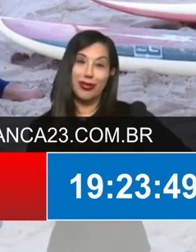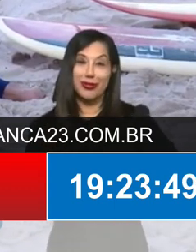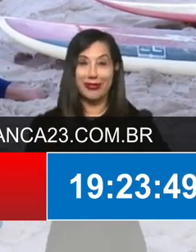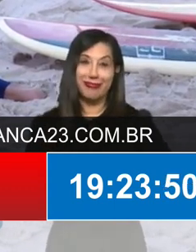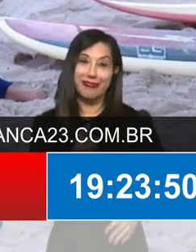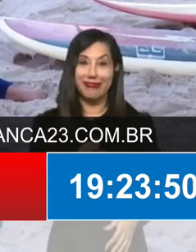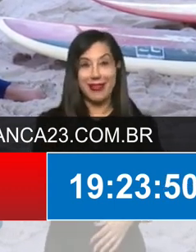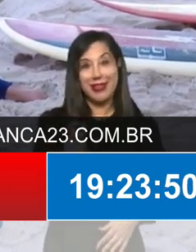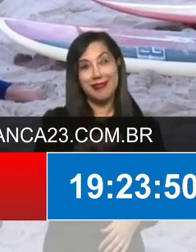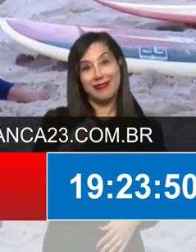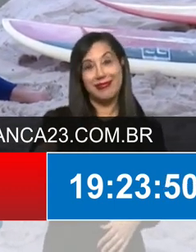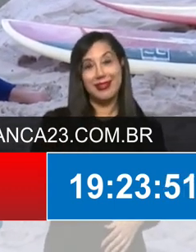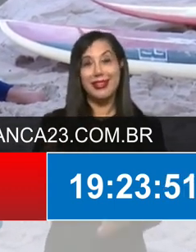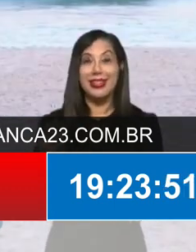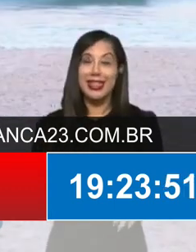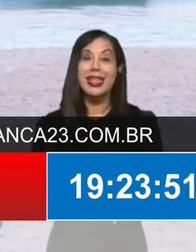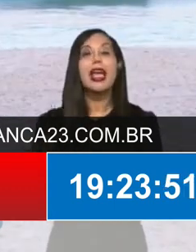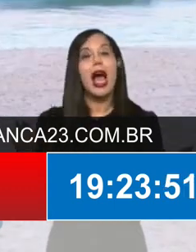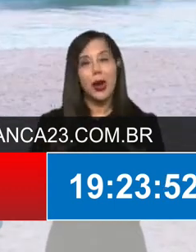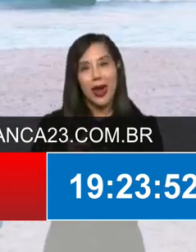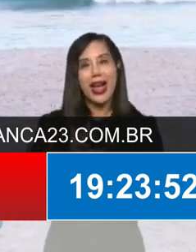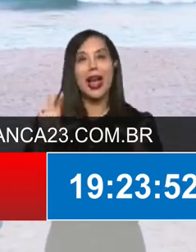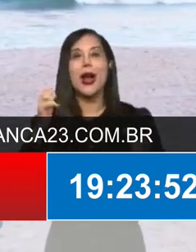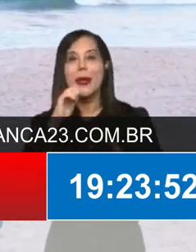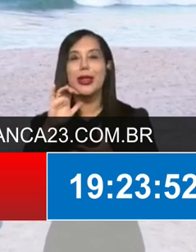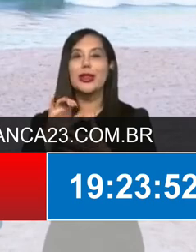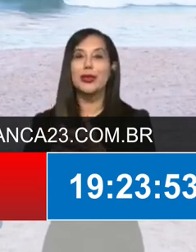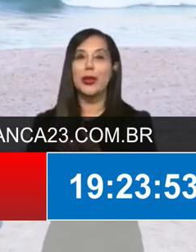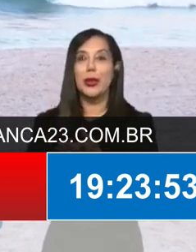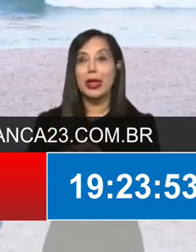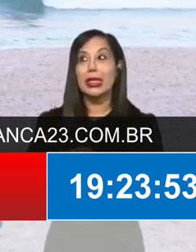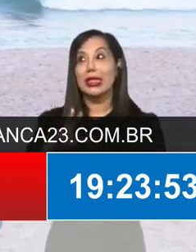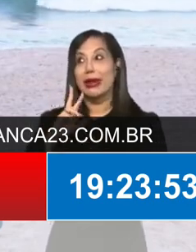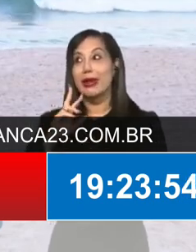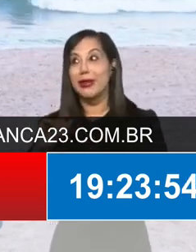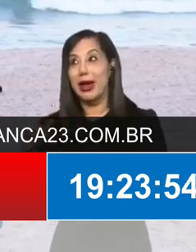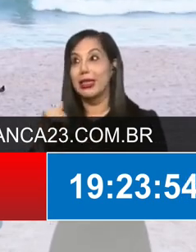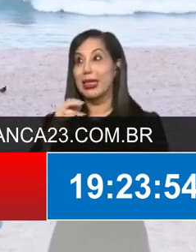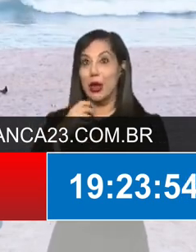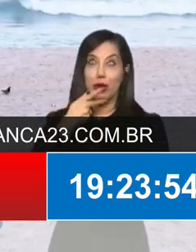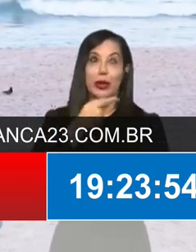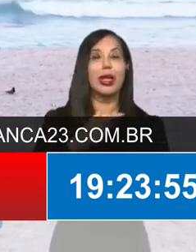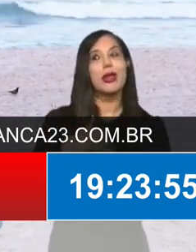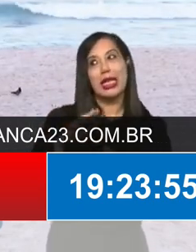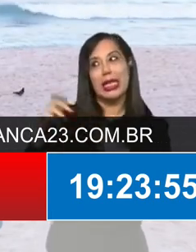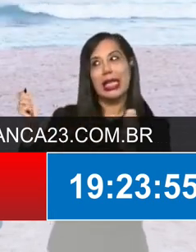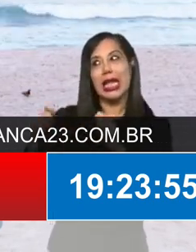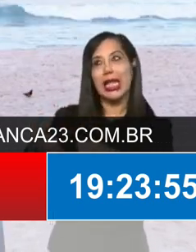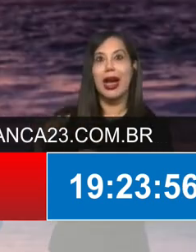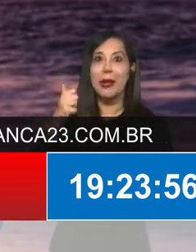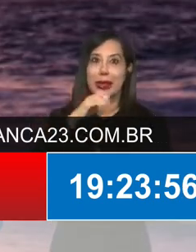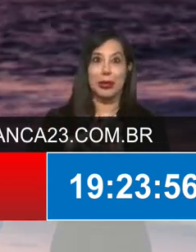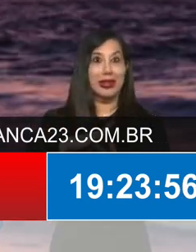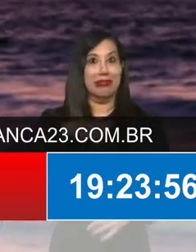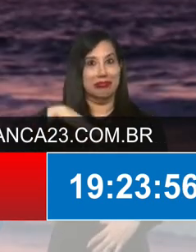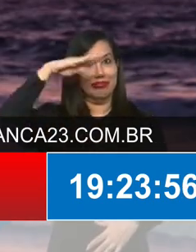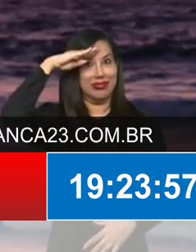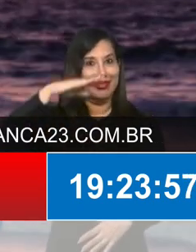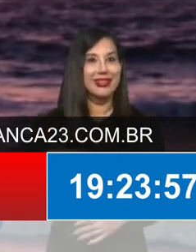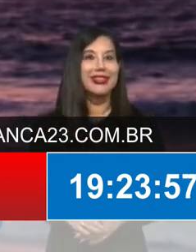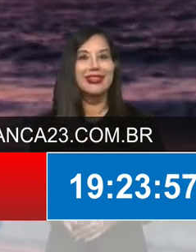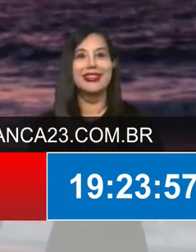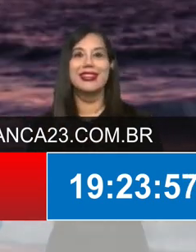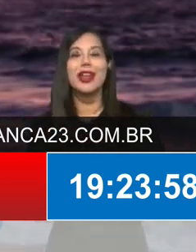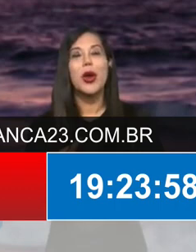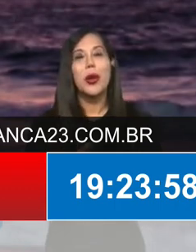já demanda menos. Minha esposa vai me matar, porque eu estou falando que ele demanda menos. Então eu estou tentando voltar. Os motivos de